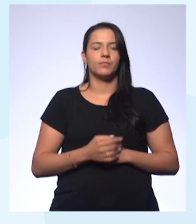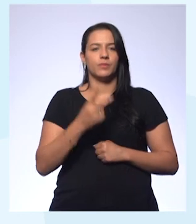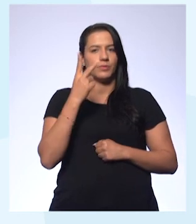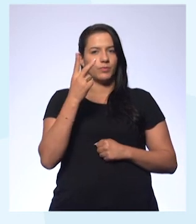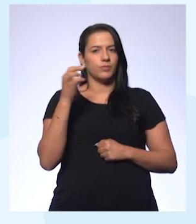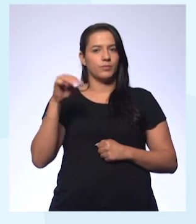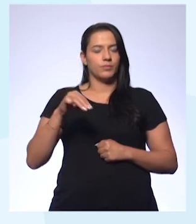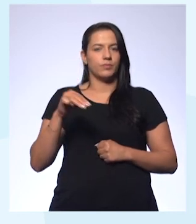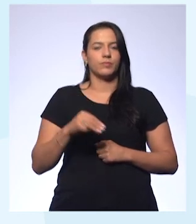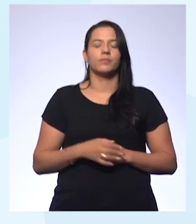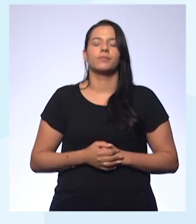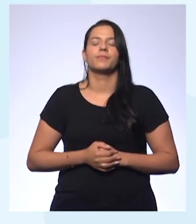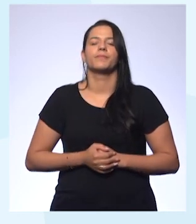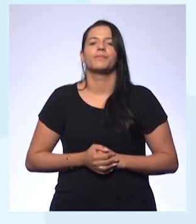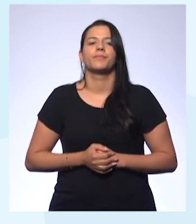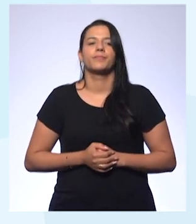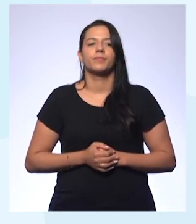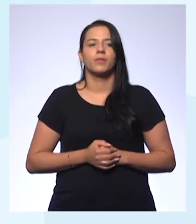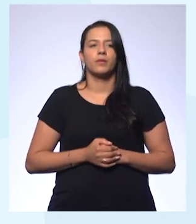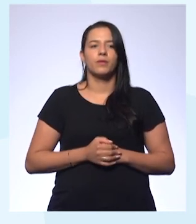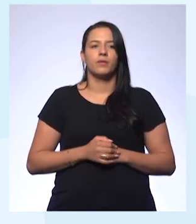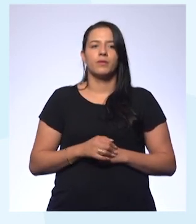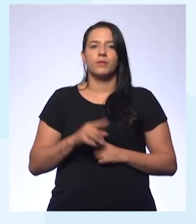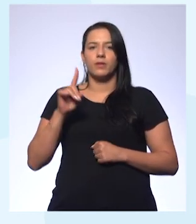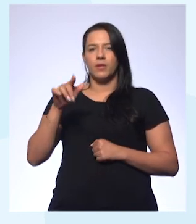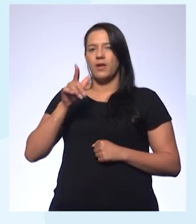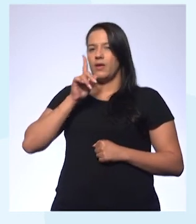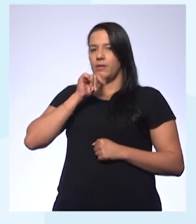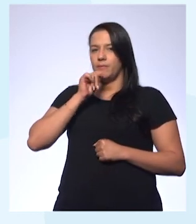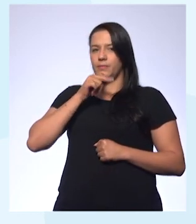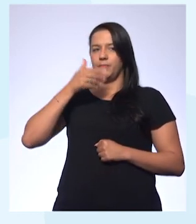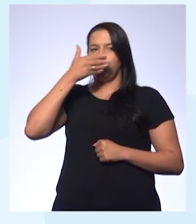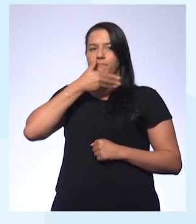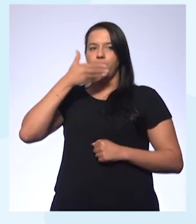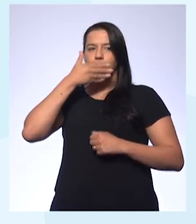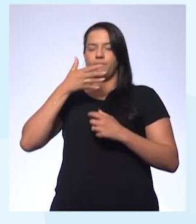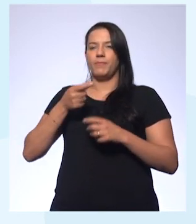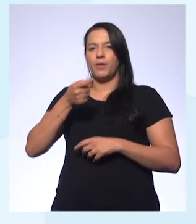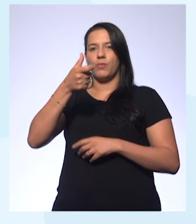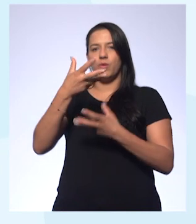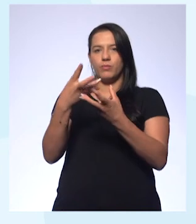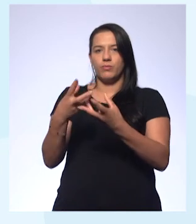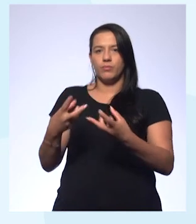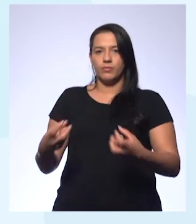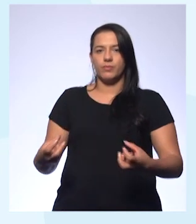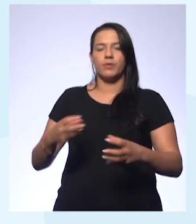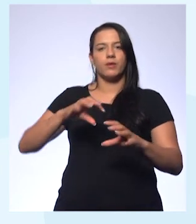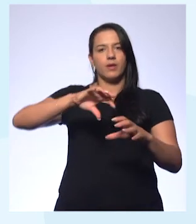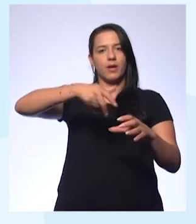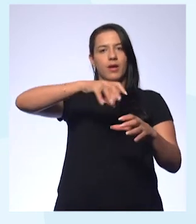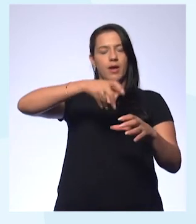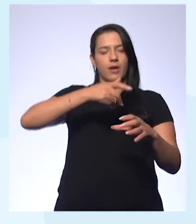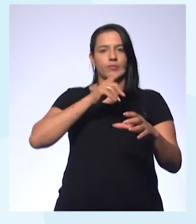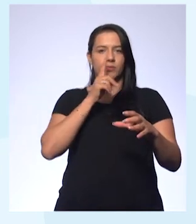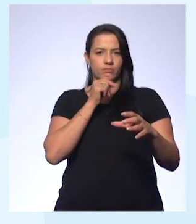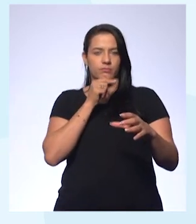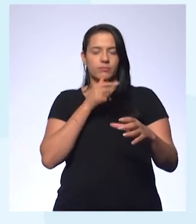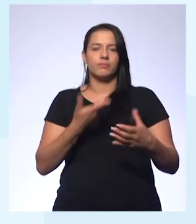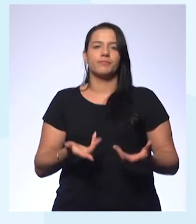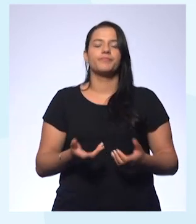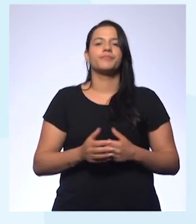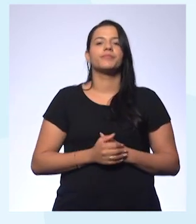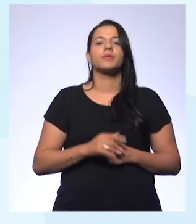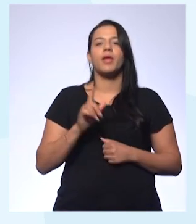para dar tempo. Ele fala assim, a escassez de água doce, que é a água que vem na nossa torneira, tá, pessoal? É um problema